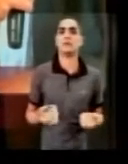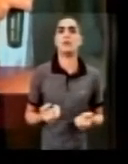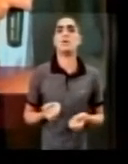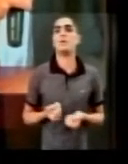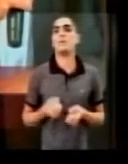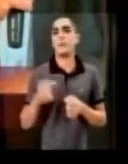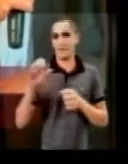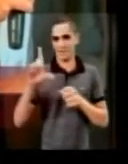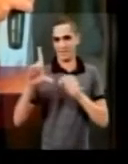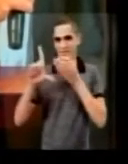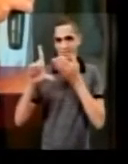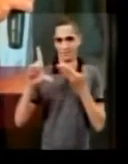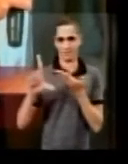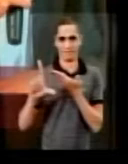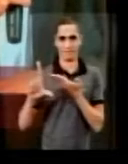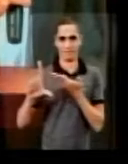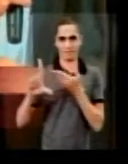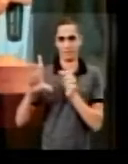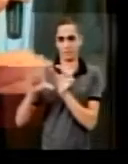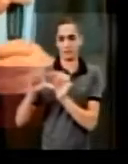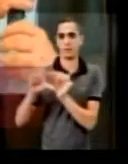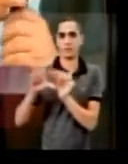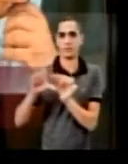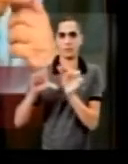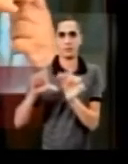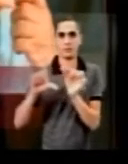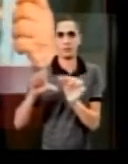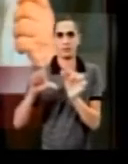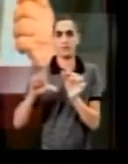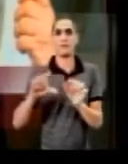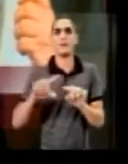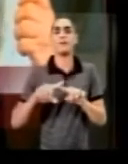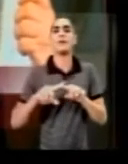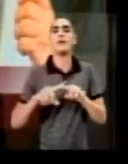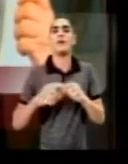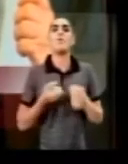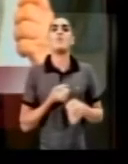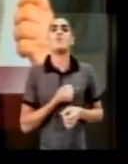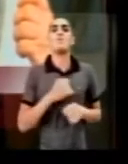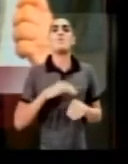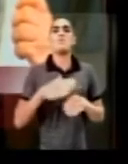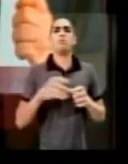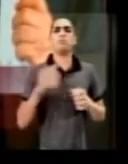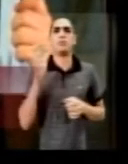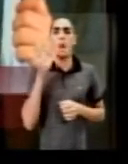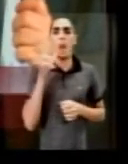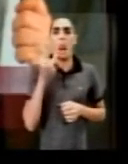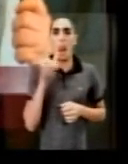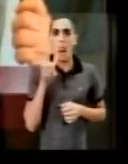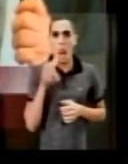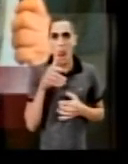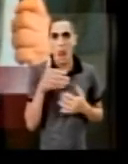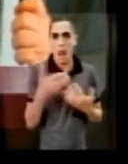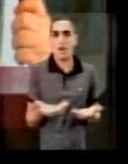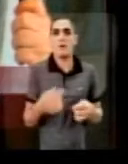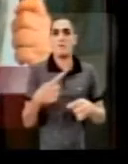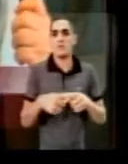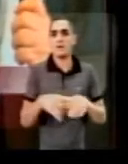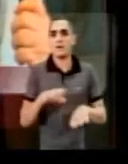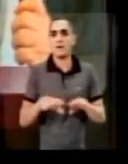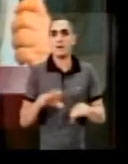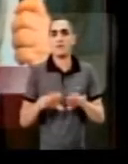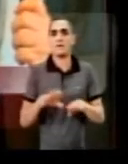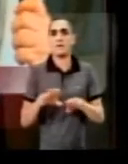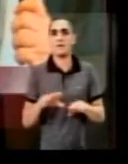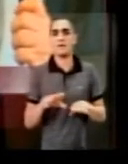demora para cair. Por quê? Ele fica muito tempo internado. Você pode ter